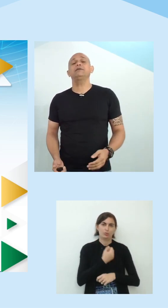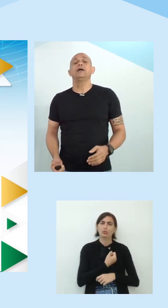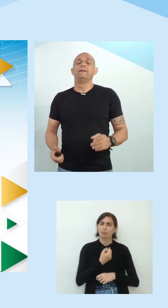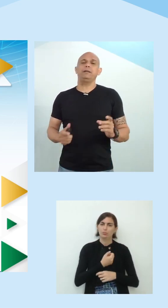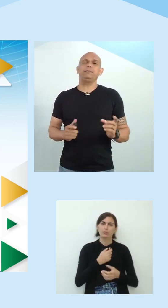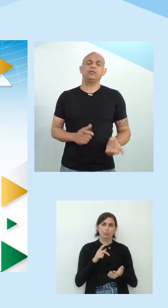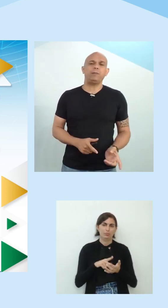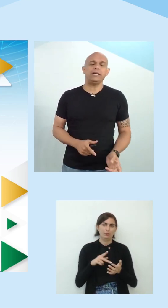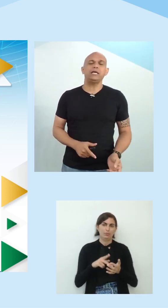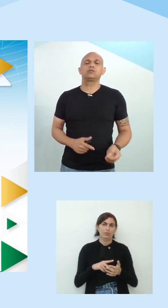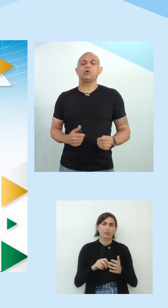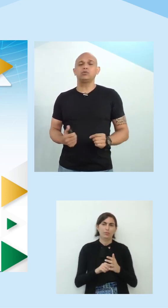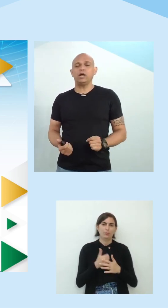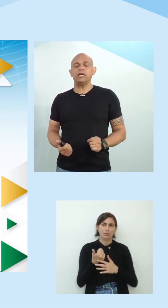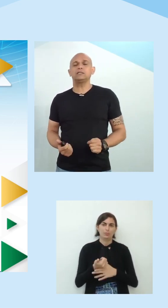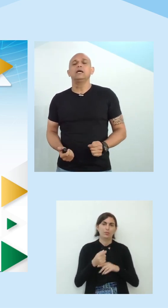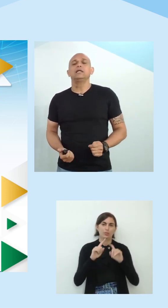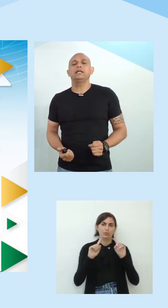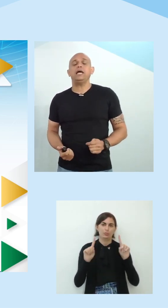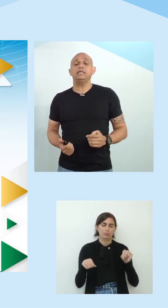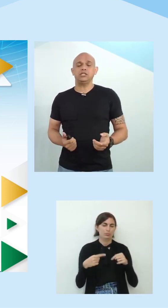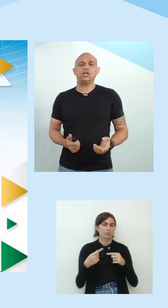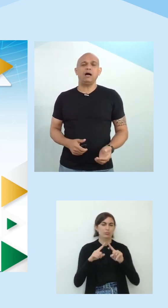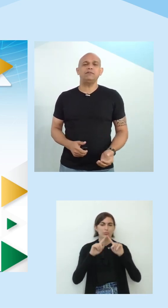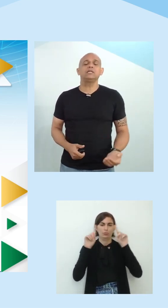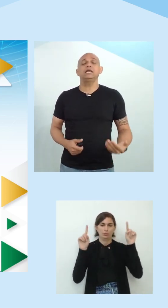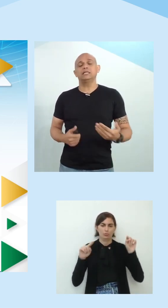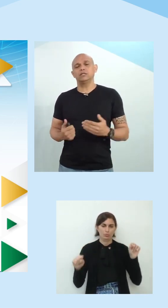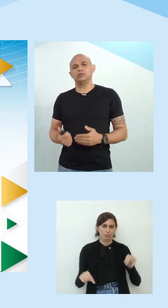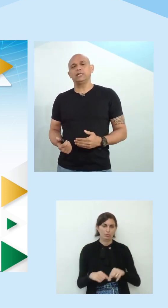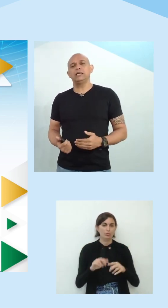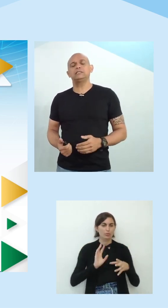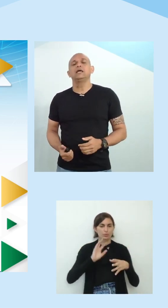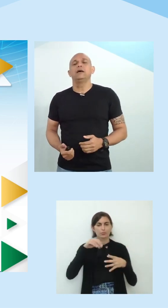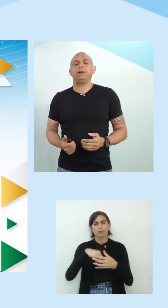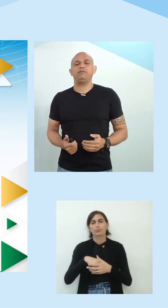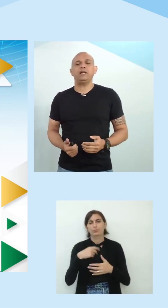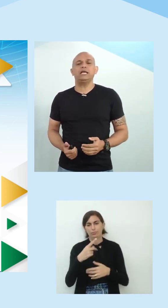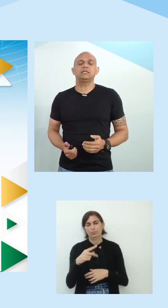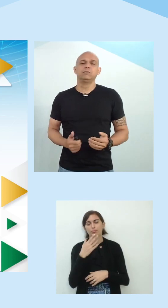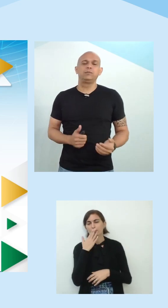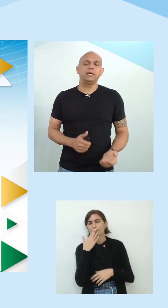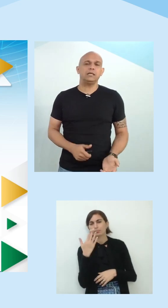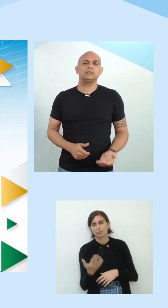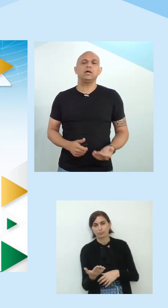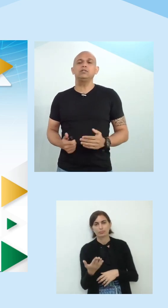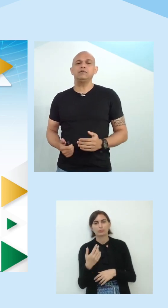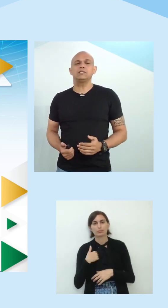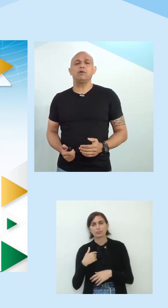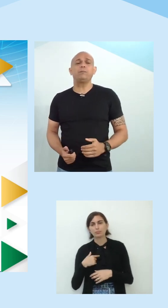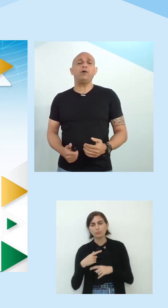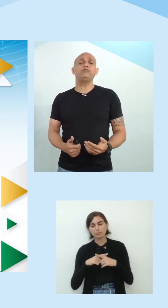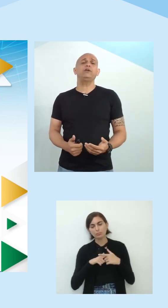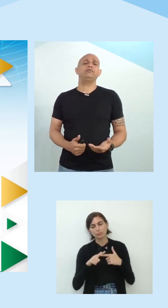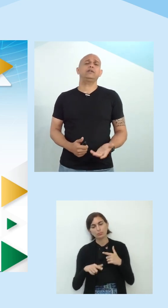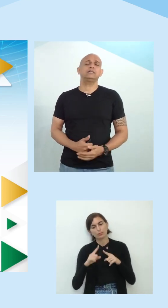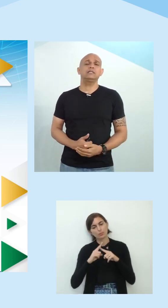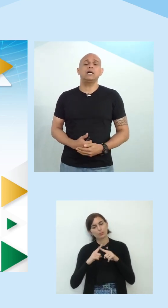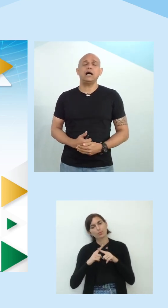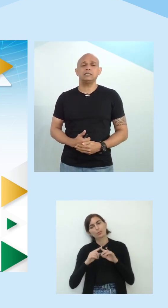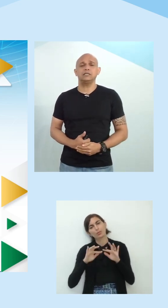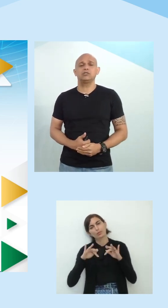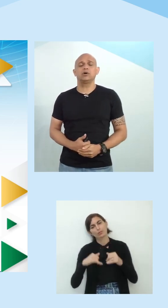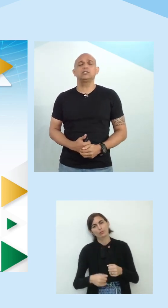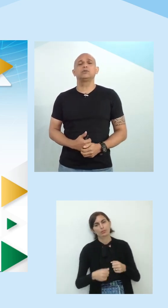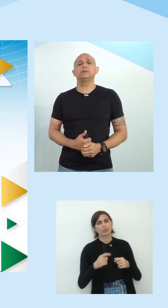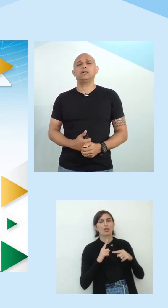tá vendo? Primeiro os parênteses, colchetes, né? E as chaves, e dentro deles preferência, multiplicação e divisão. Por fim, fica